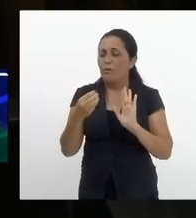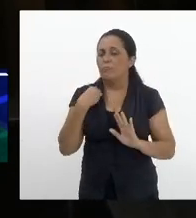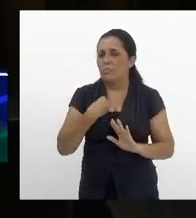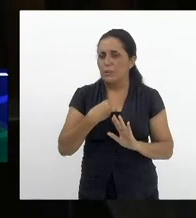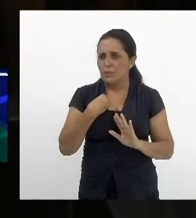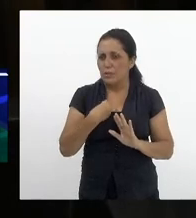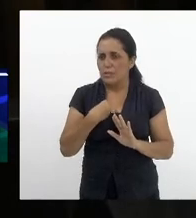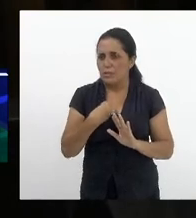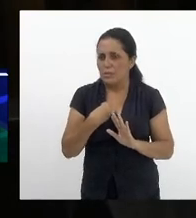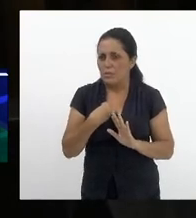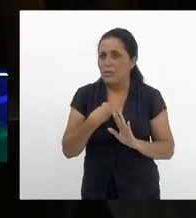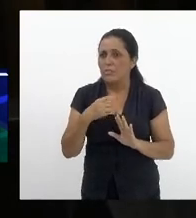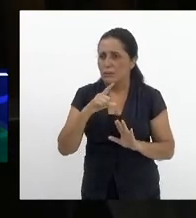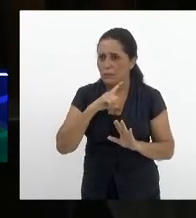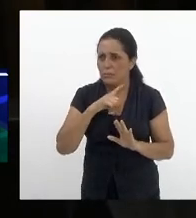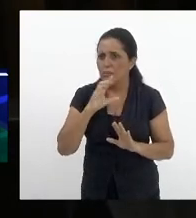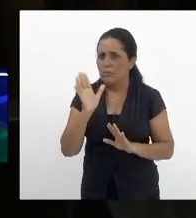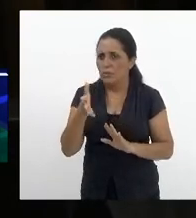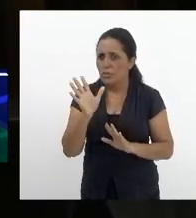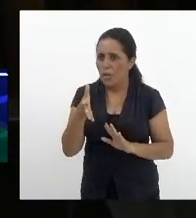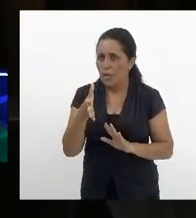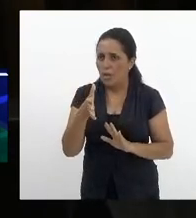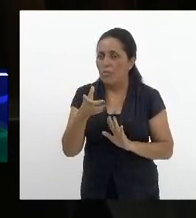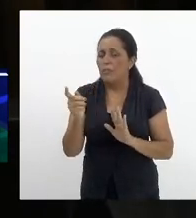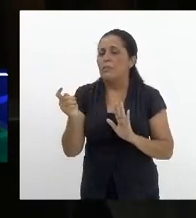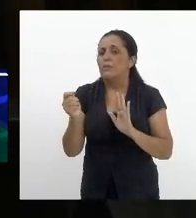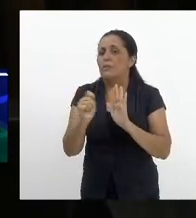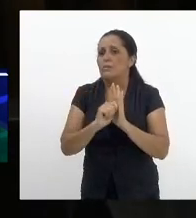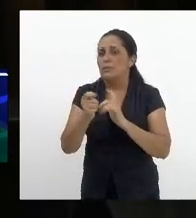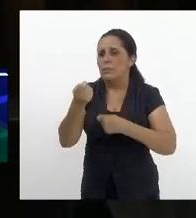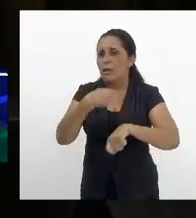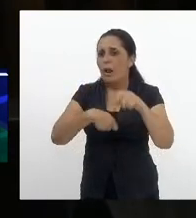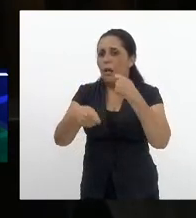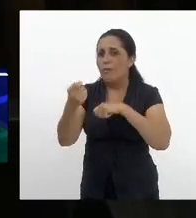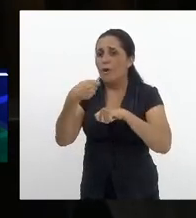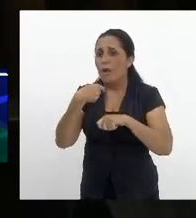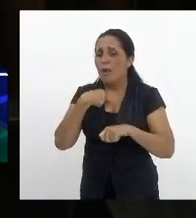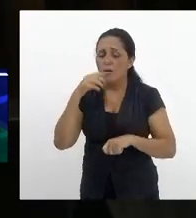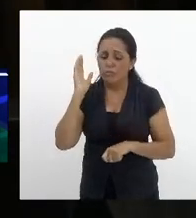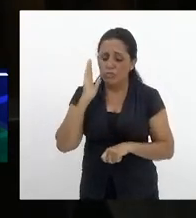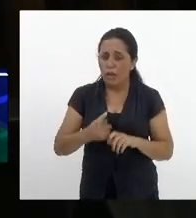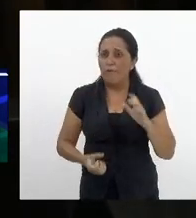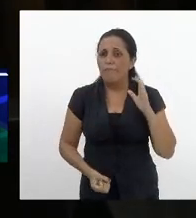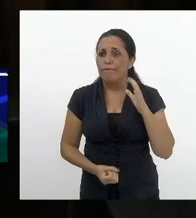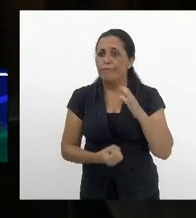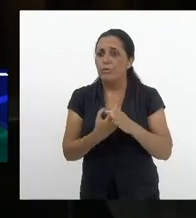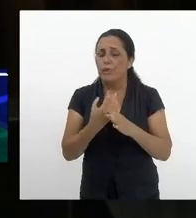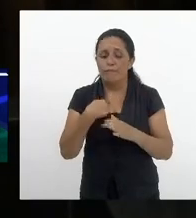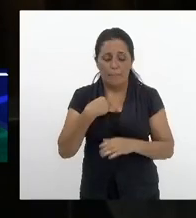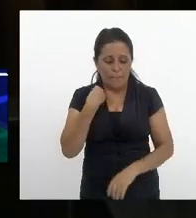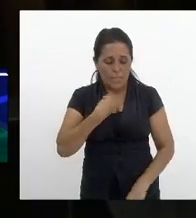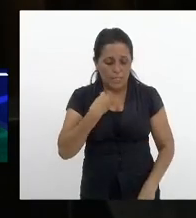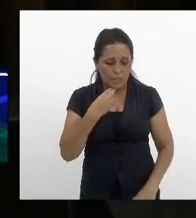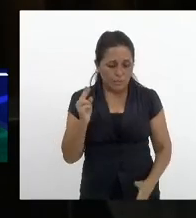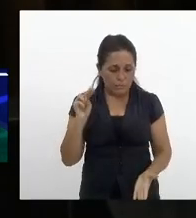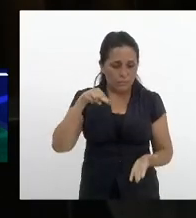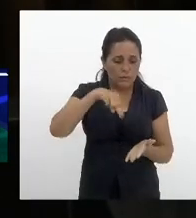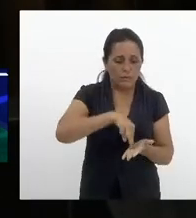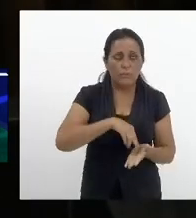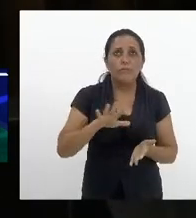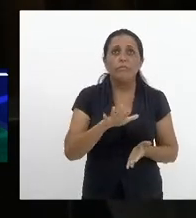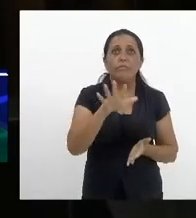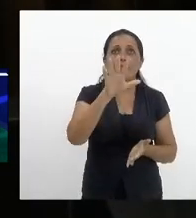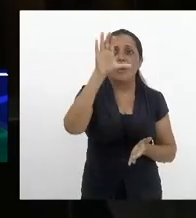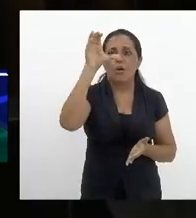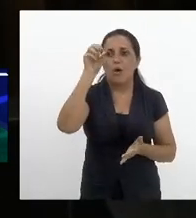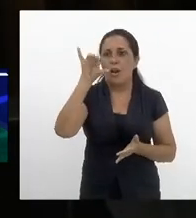diz na linguagem, no jargão policial, do tráfico de drogas ali. Eu fui várias vezes presencialmente à favela da Coreia, e